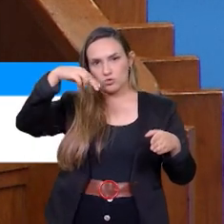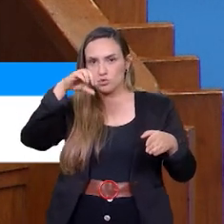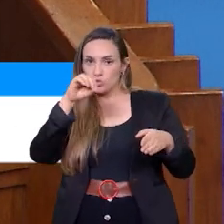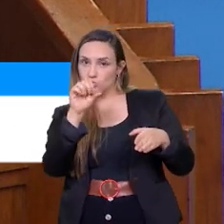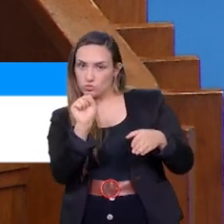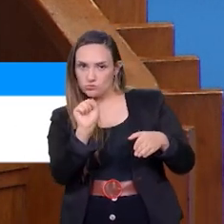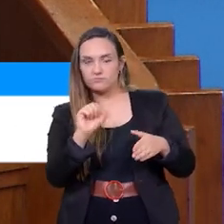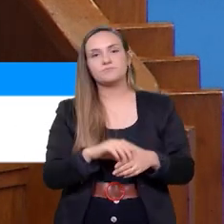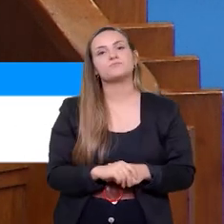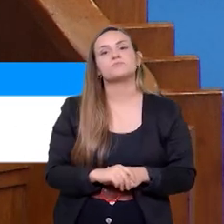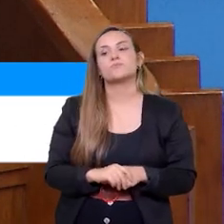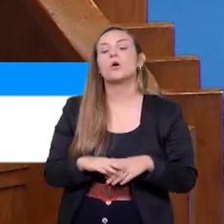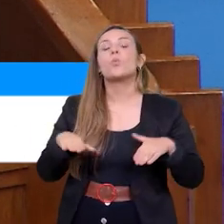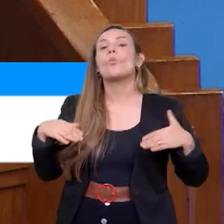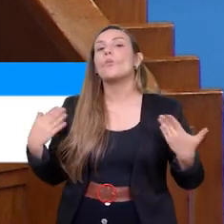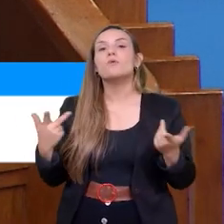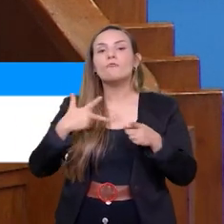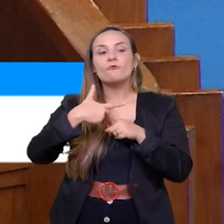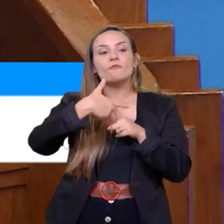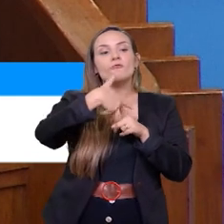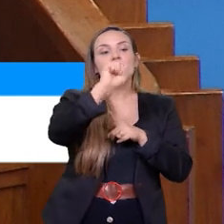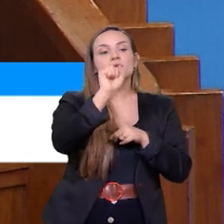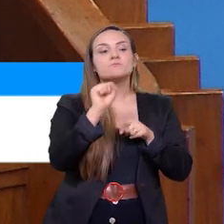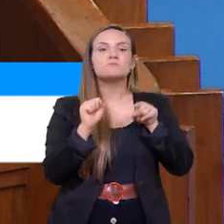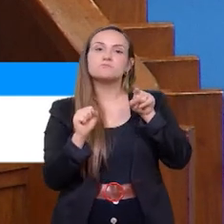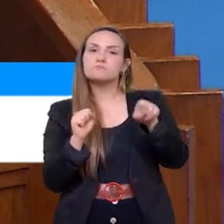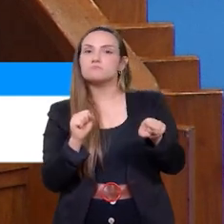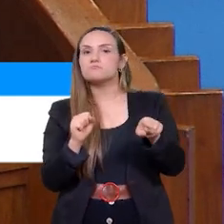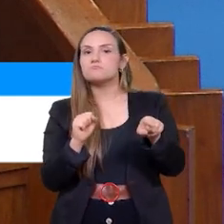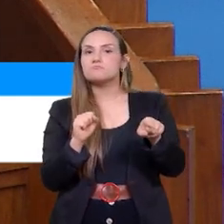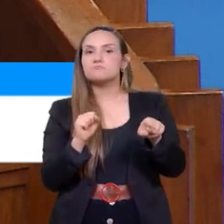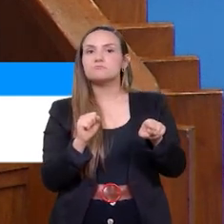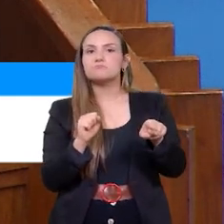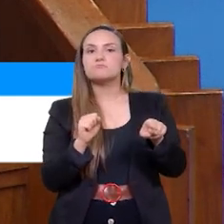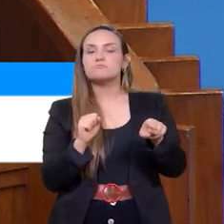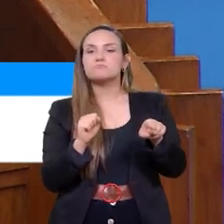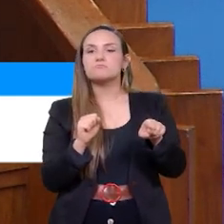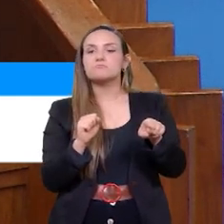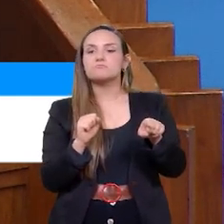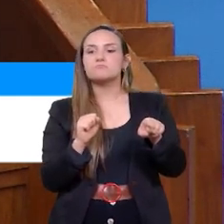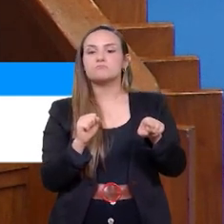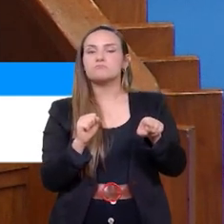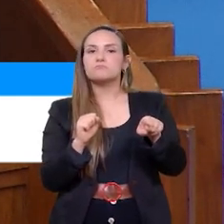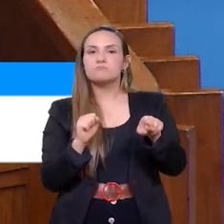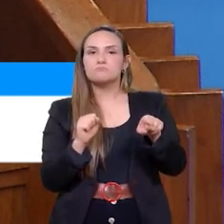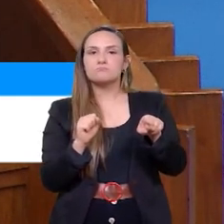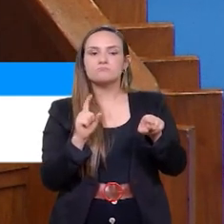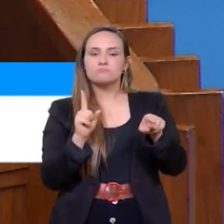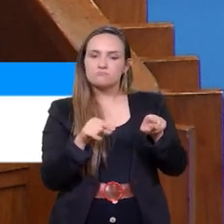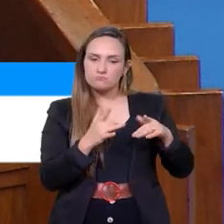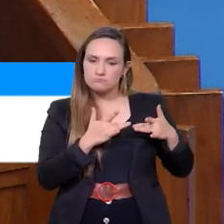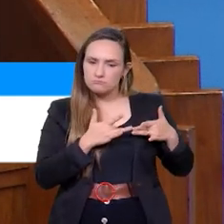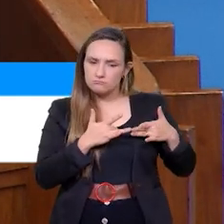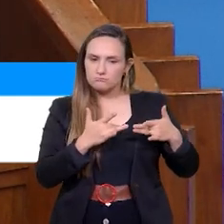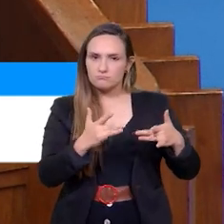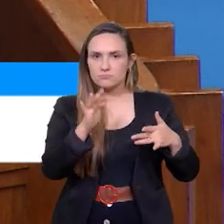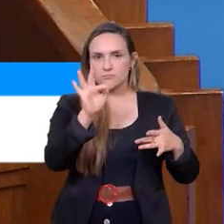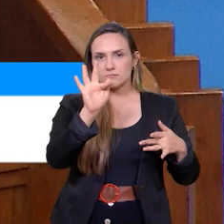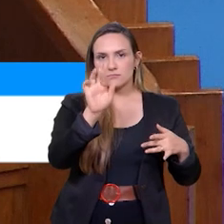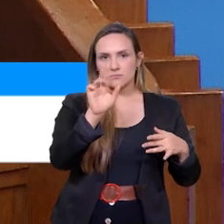o projeto que ganhou o governo na disputa que nós tivemos em dois turnos das eleições